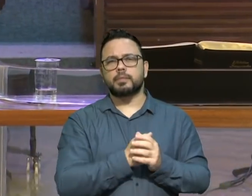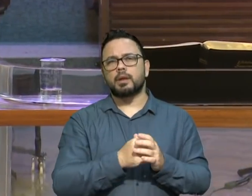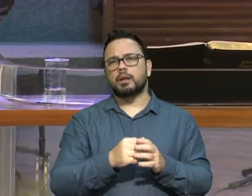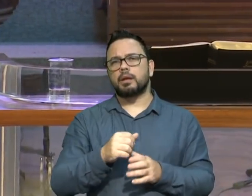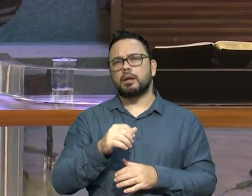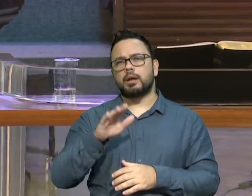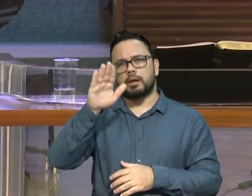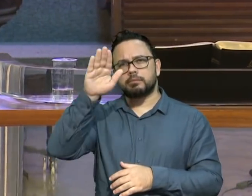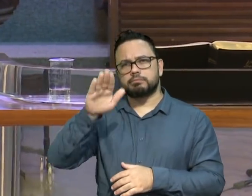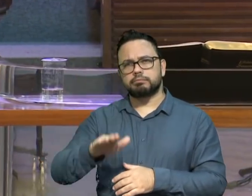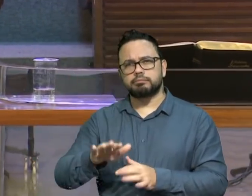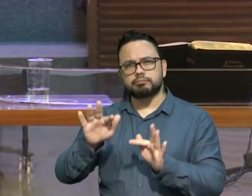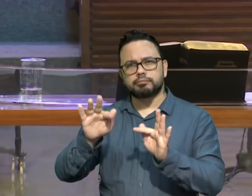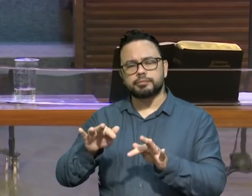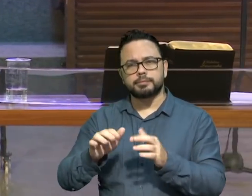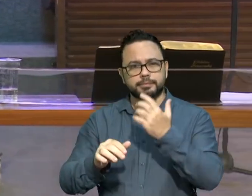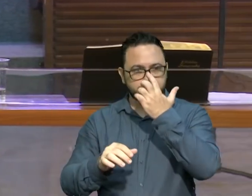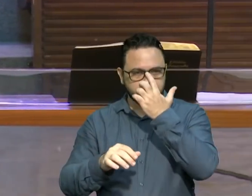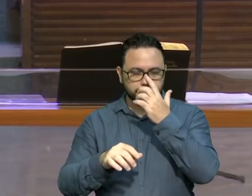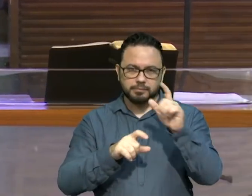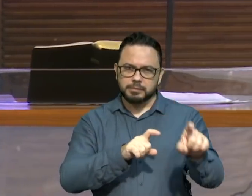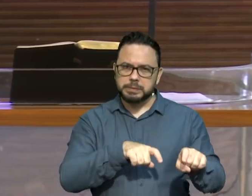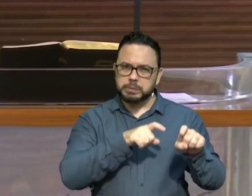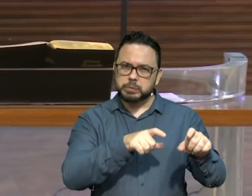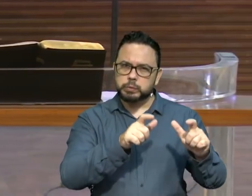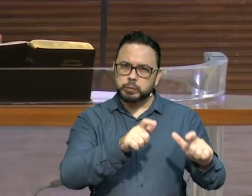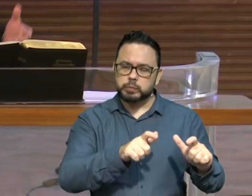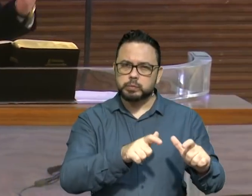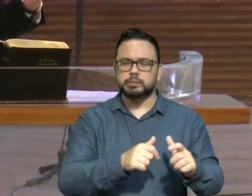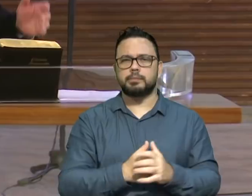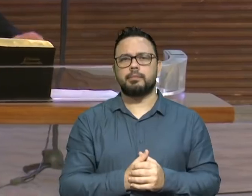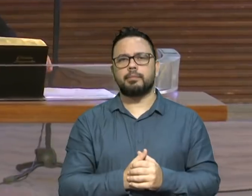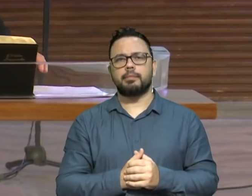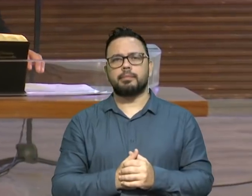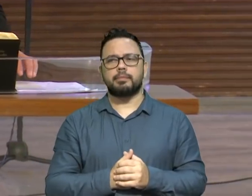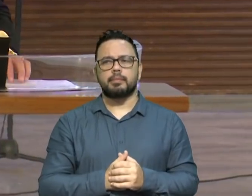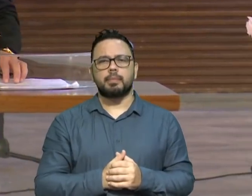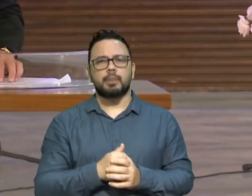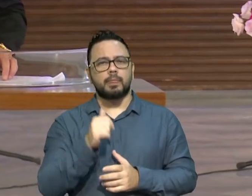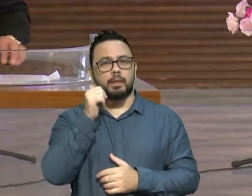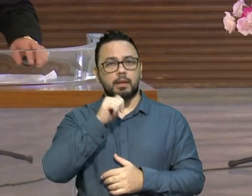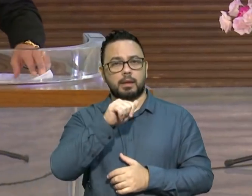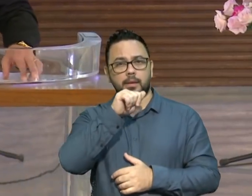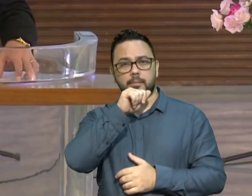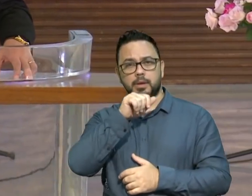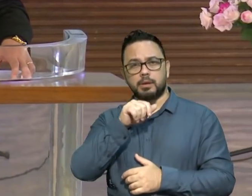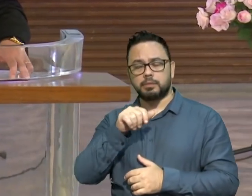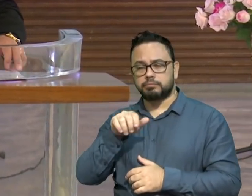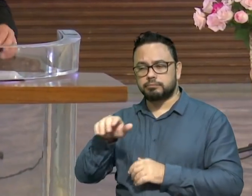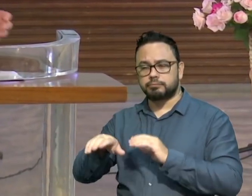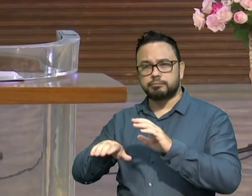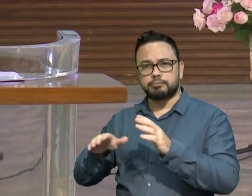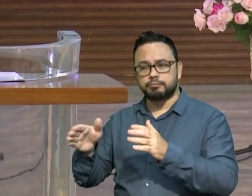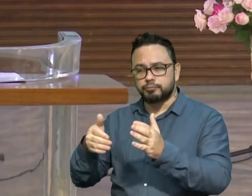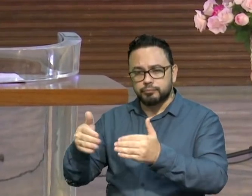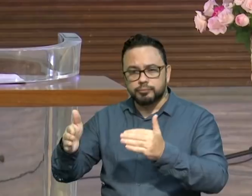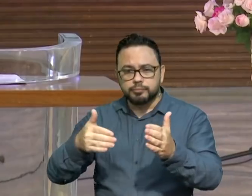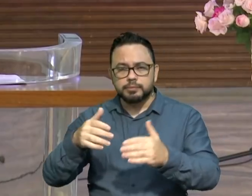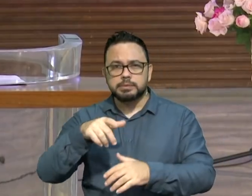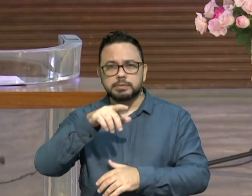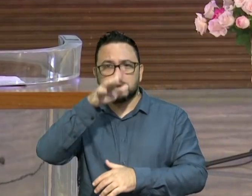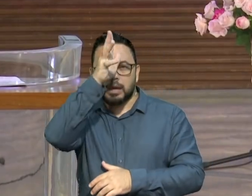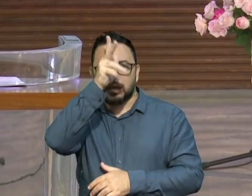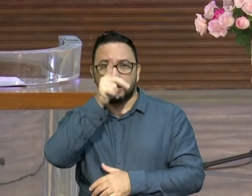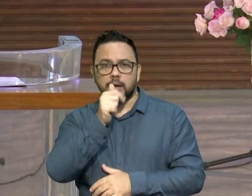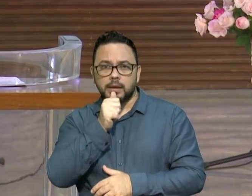tarde uma pequena Chácara a mãe foi recolher as galinhas e o filho foi